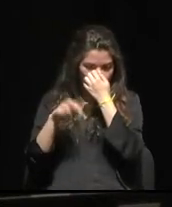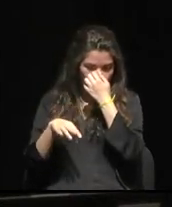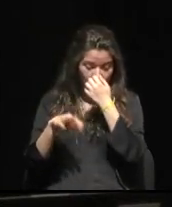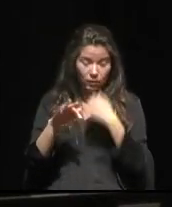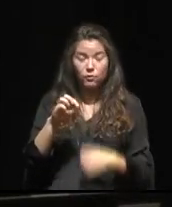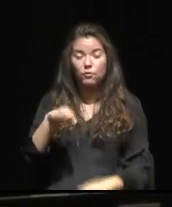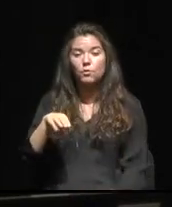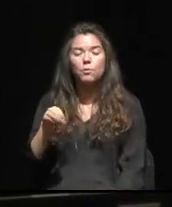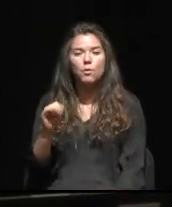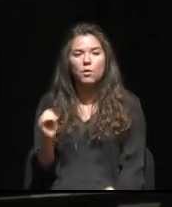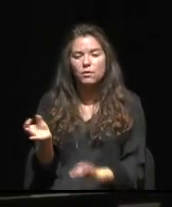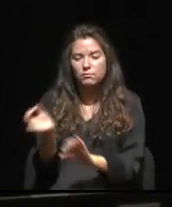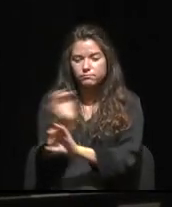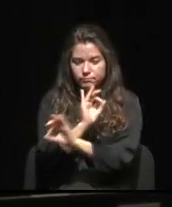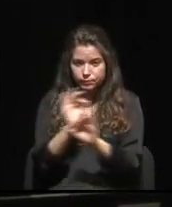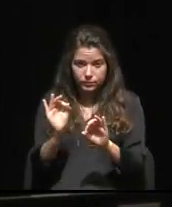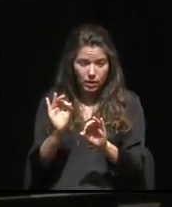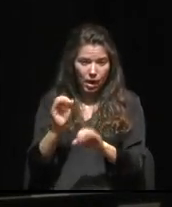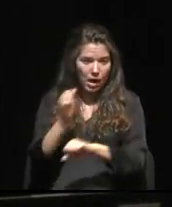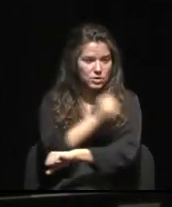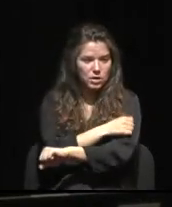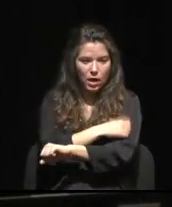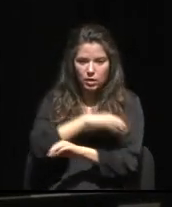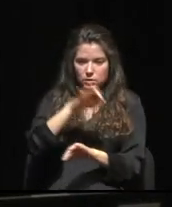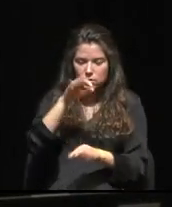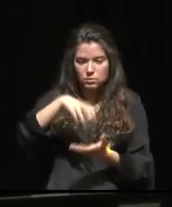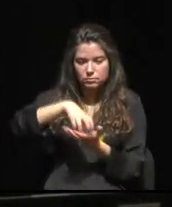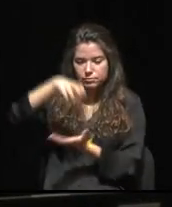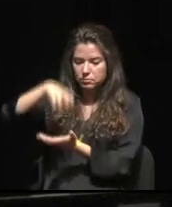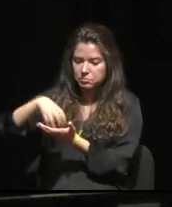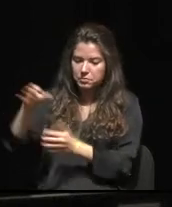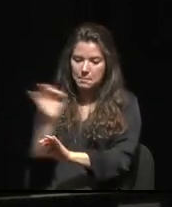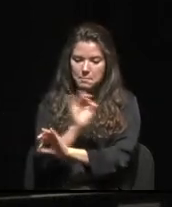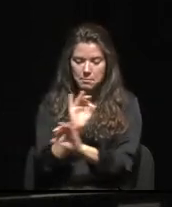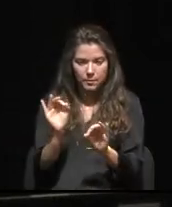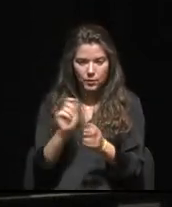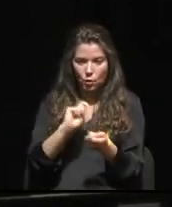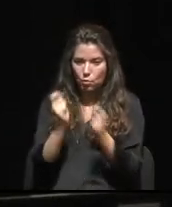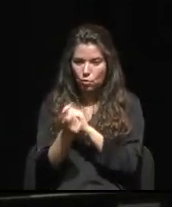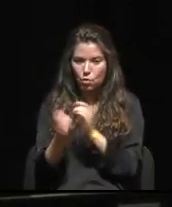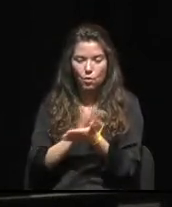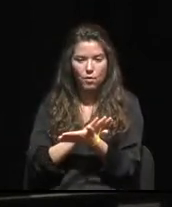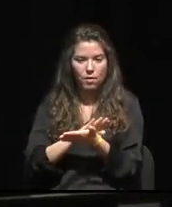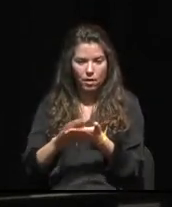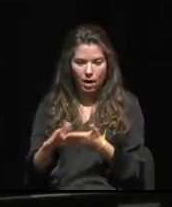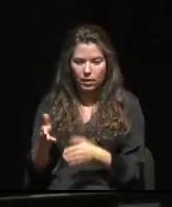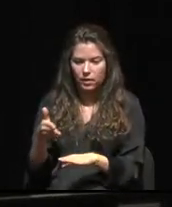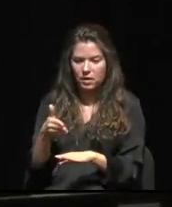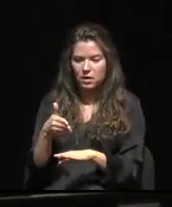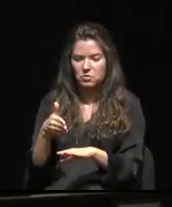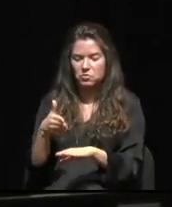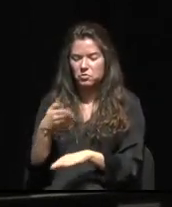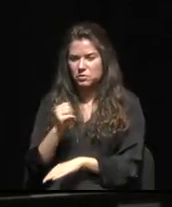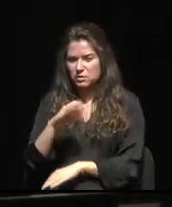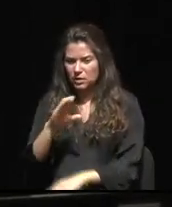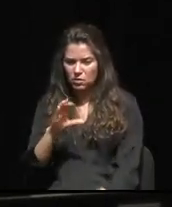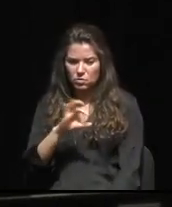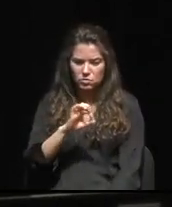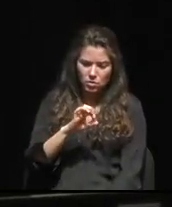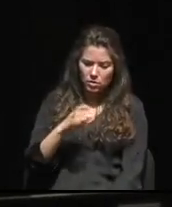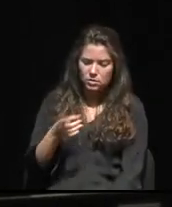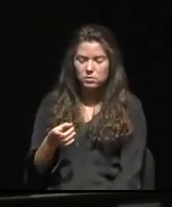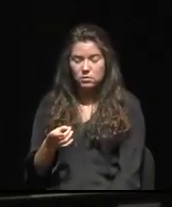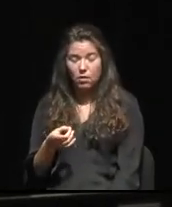intacta do ponto de vista arquitetónico está intacta é uma uma rua de maior parte dos edifícios é do século XVI do século XIX e século